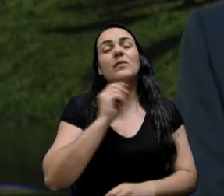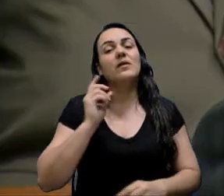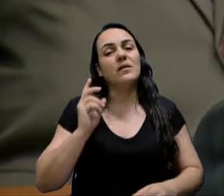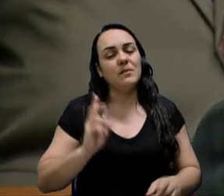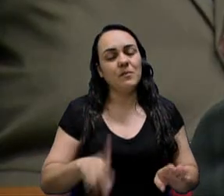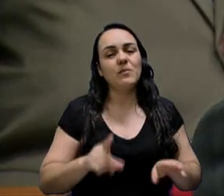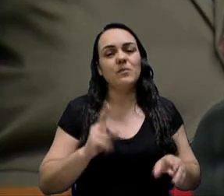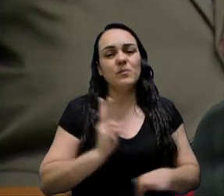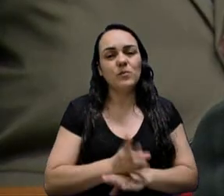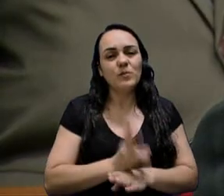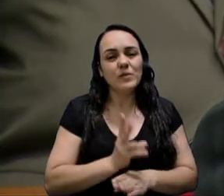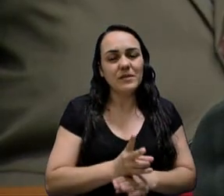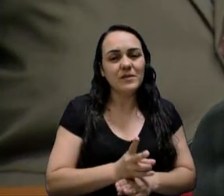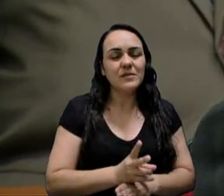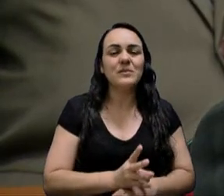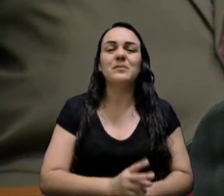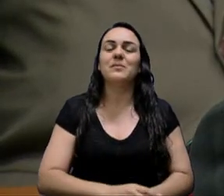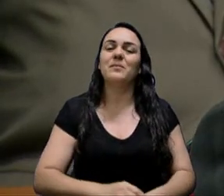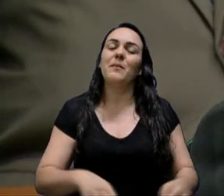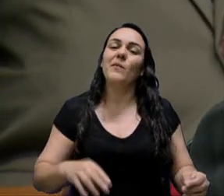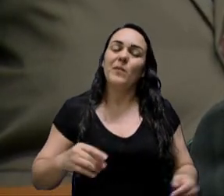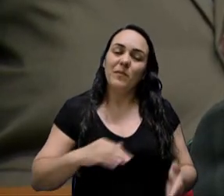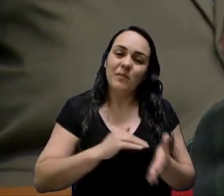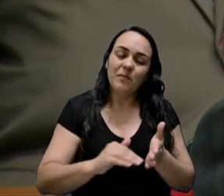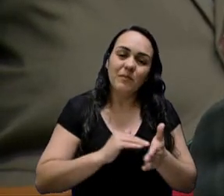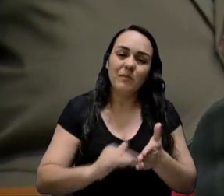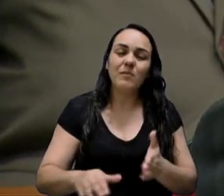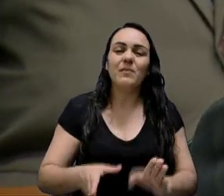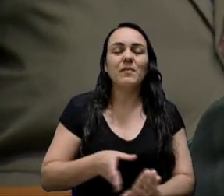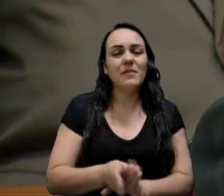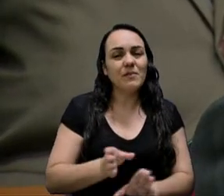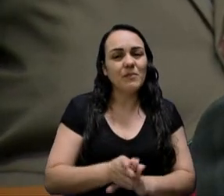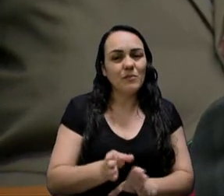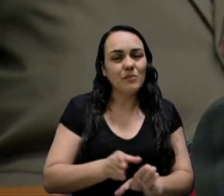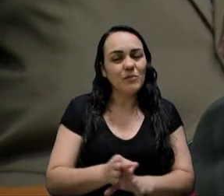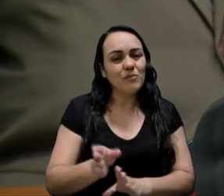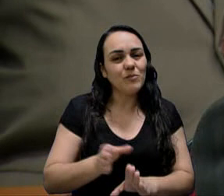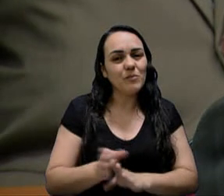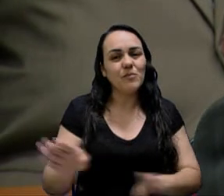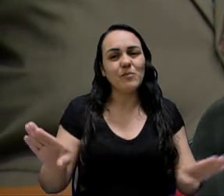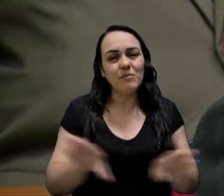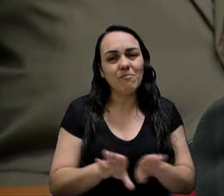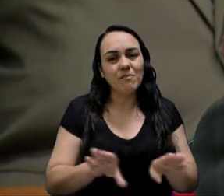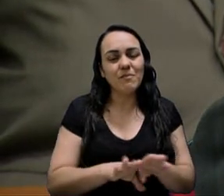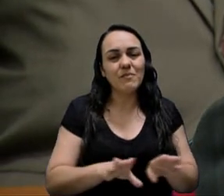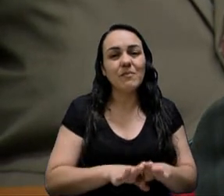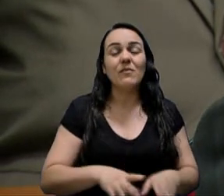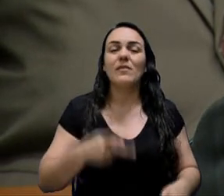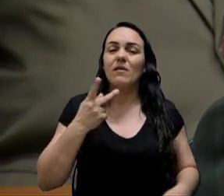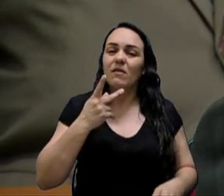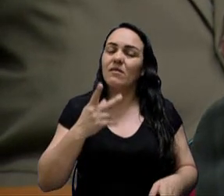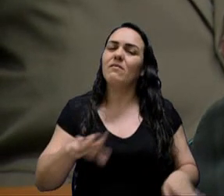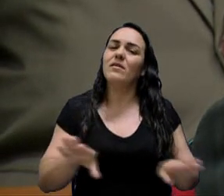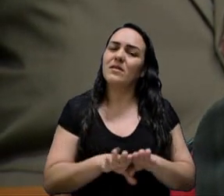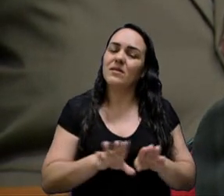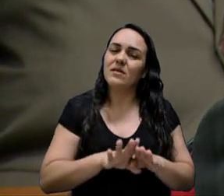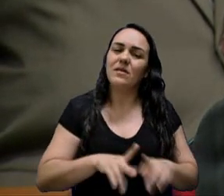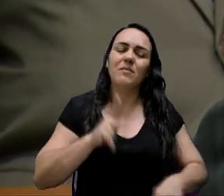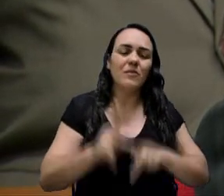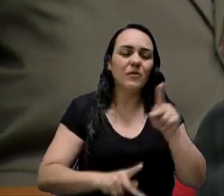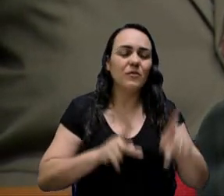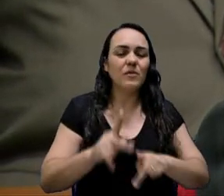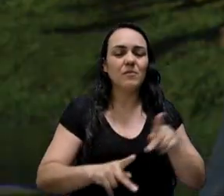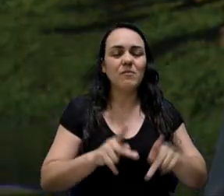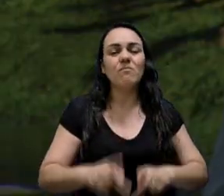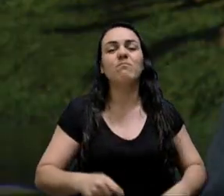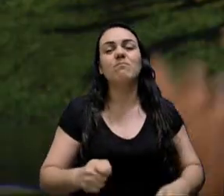era o presidente do secretário do Conselho, e tem por Osmar muita admiração. Ele pediu que dissesse isso publicamente, que lhe transmitisse